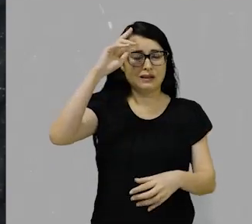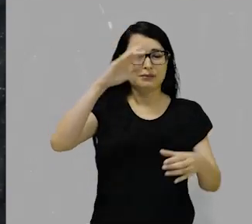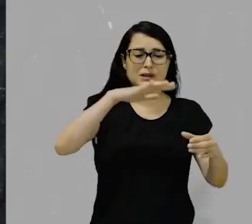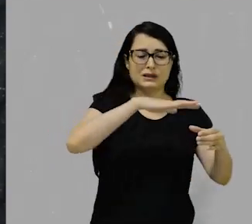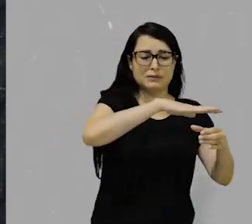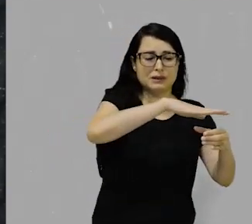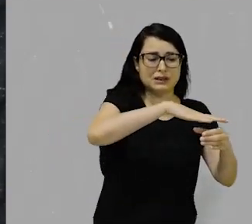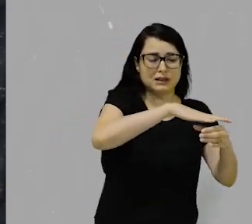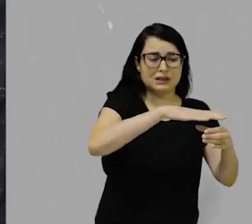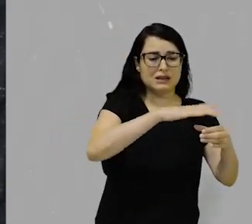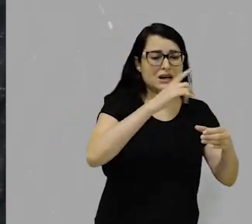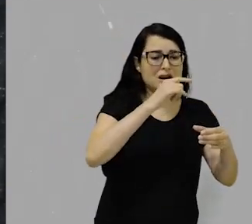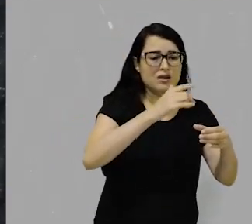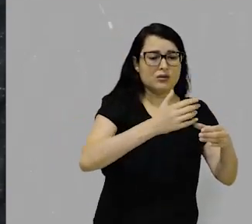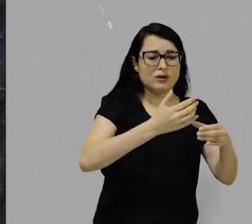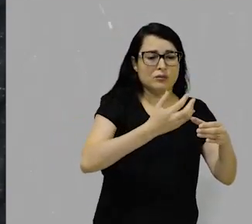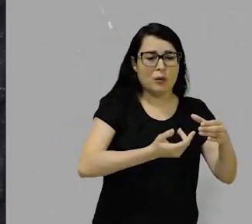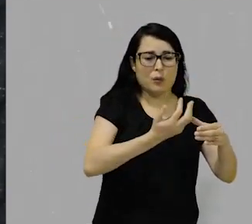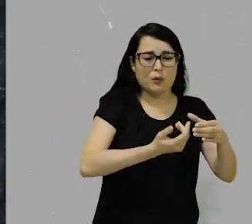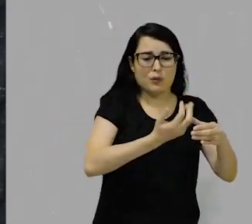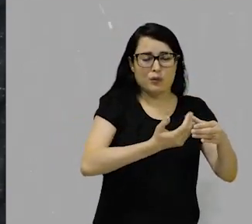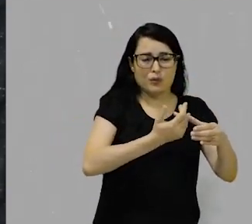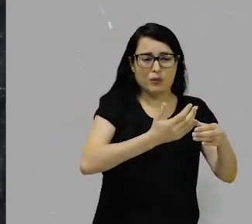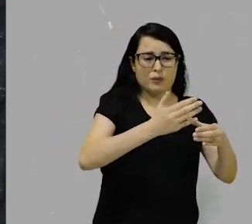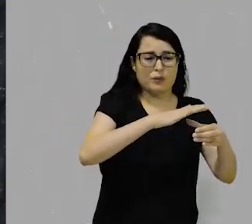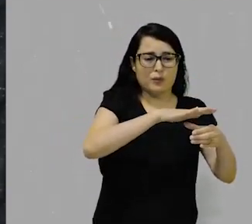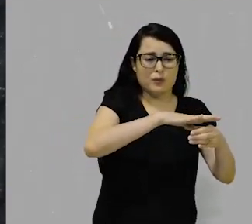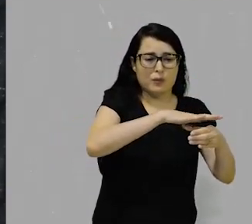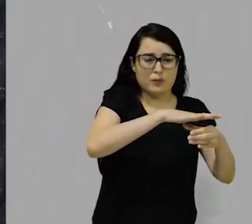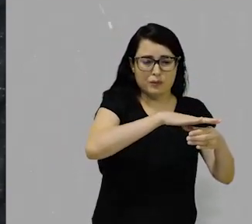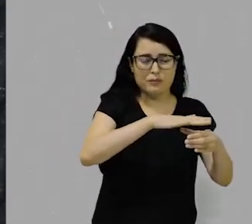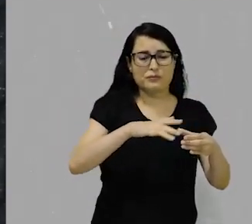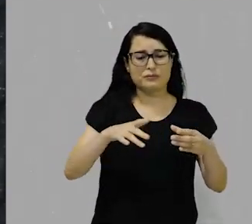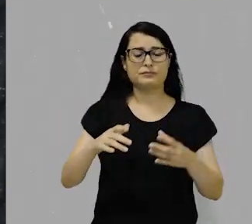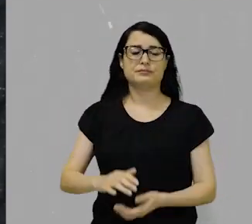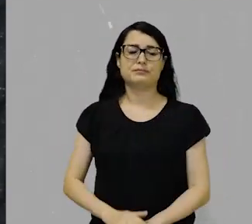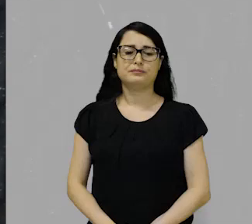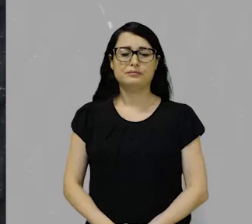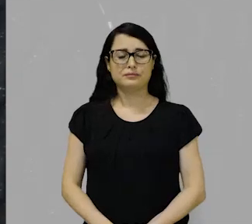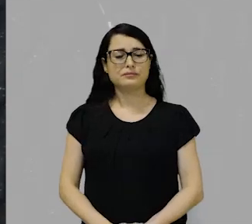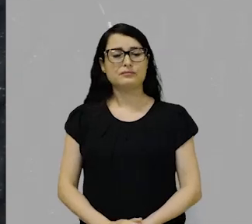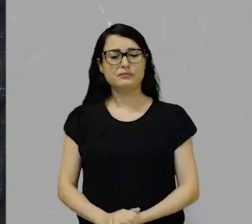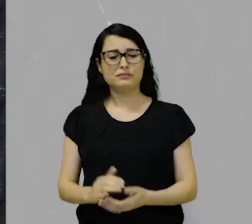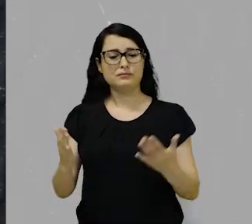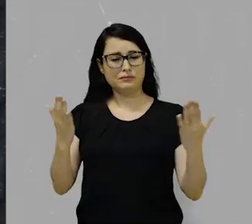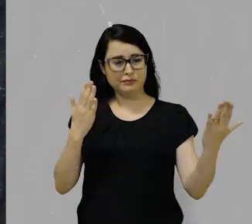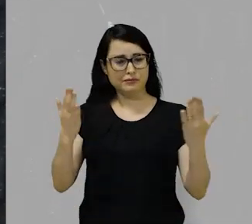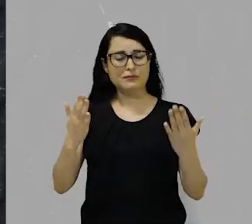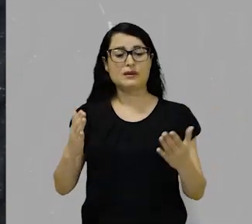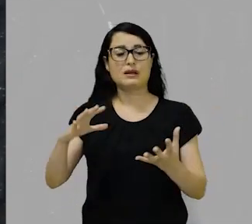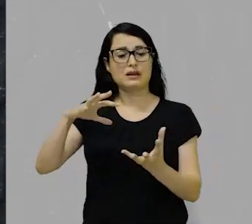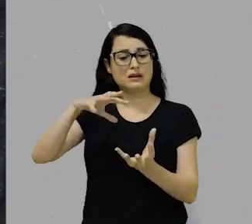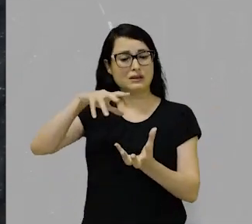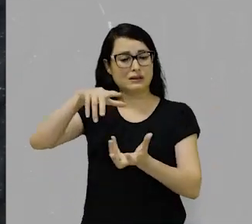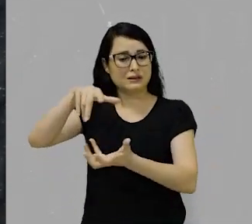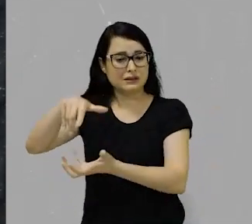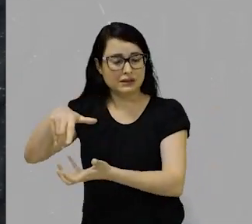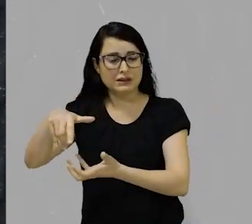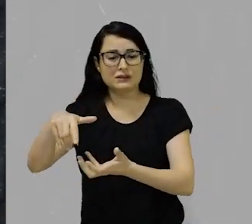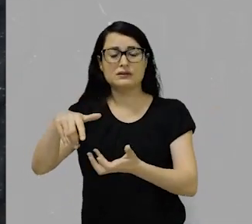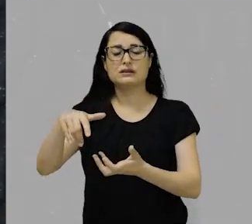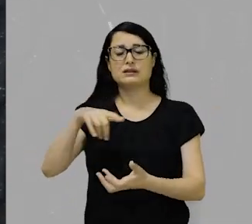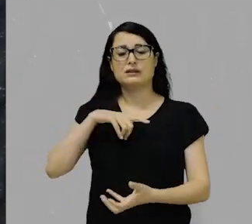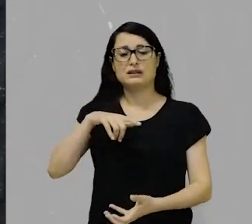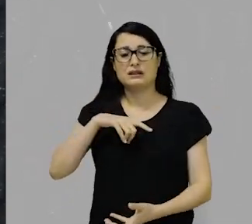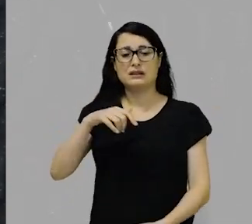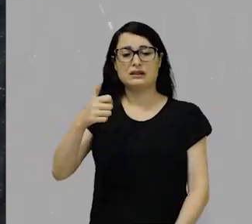se movimentando, como era falado no passado, beleza? E aí, galera, a Terra divide-se em 14